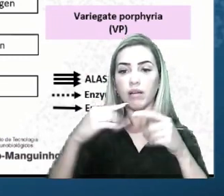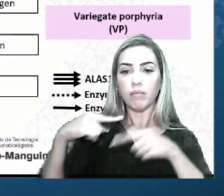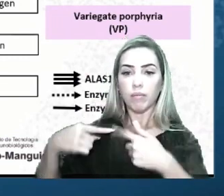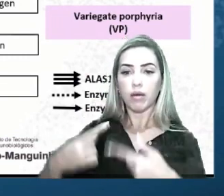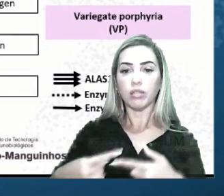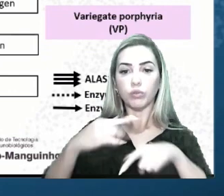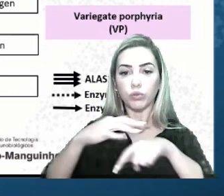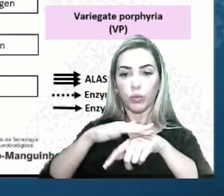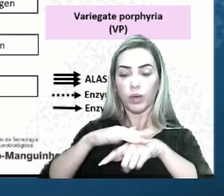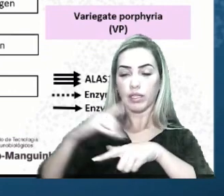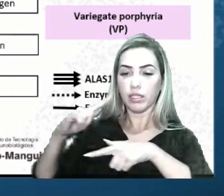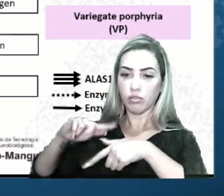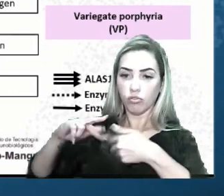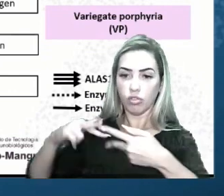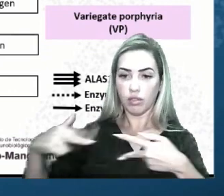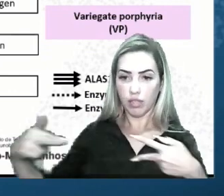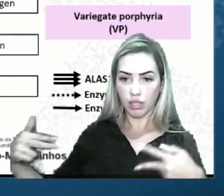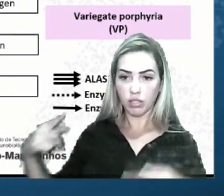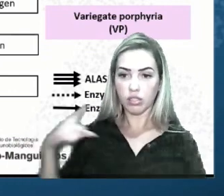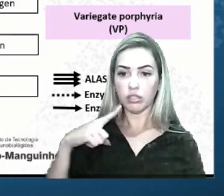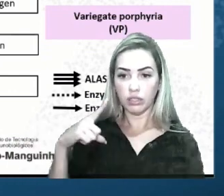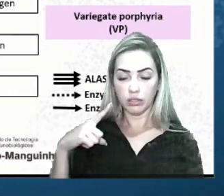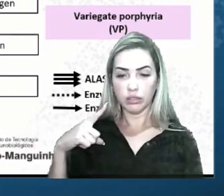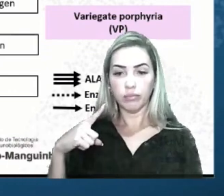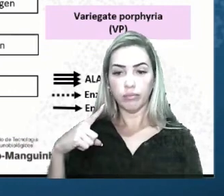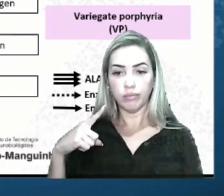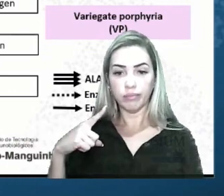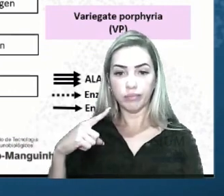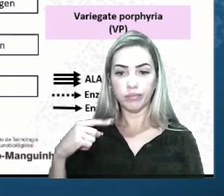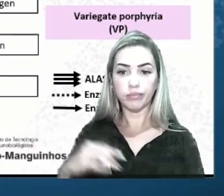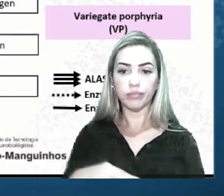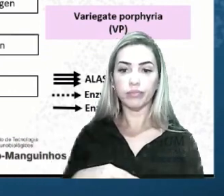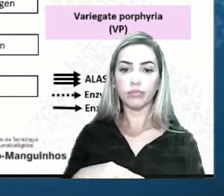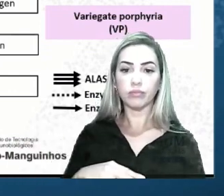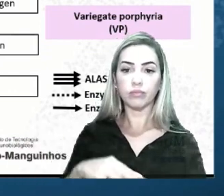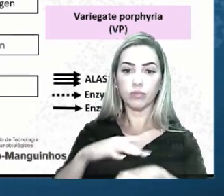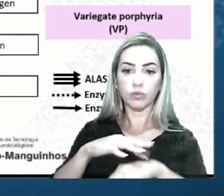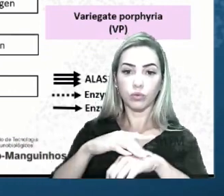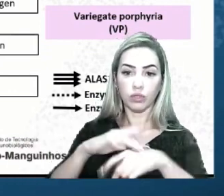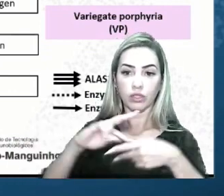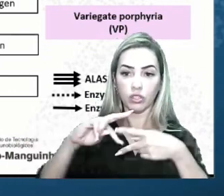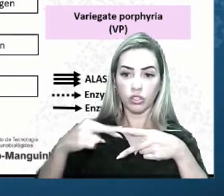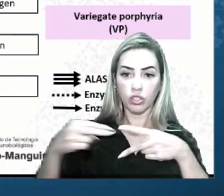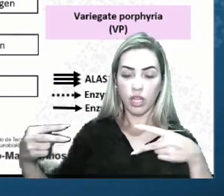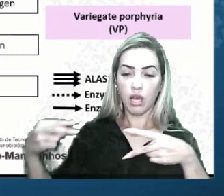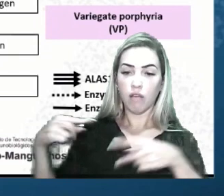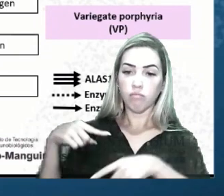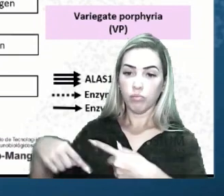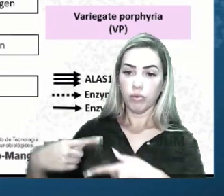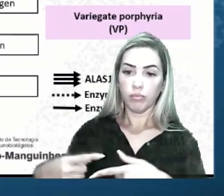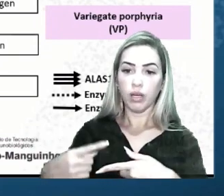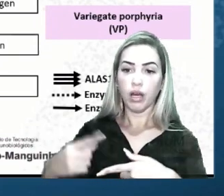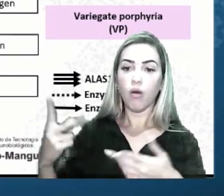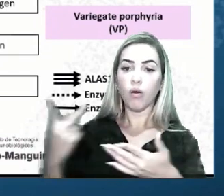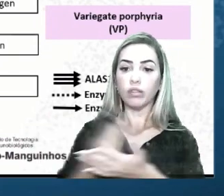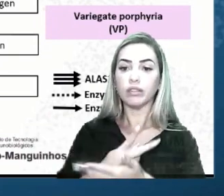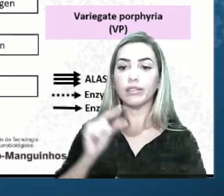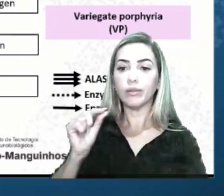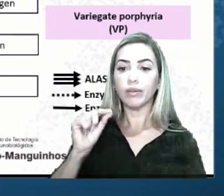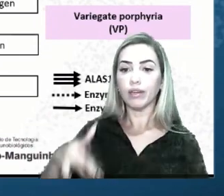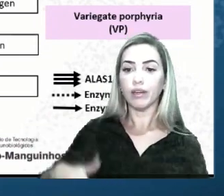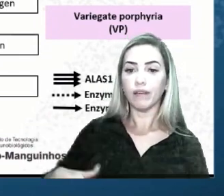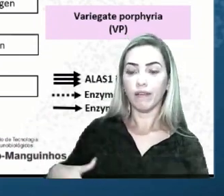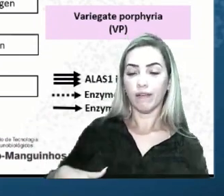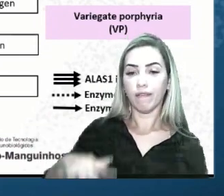doenças genéticas, é uma família de doenças genéticas e que atacam o